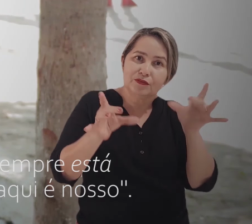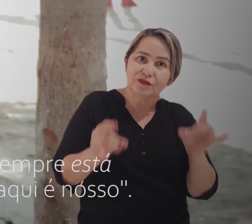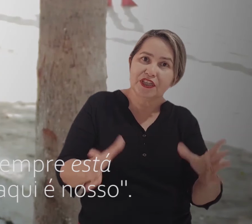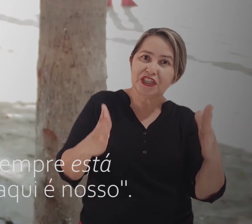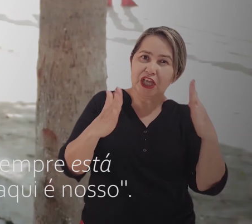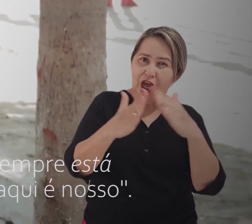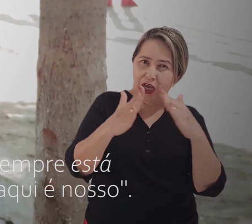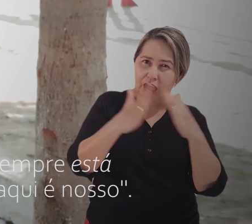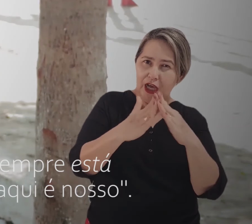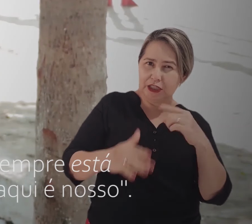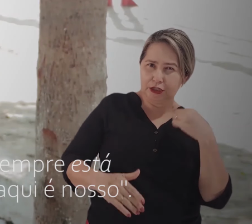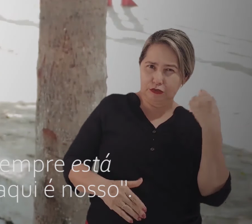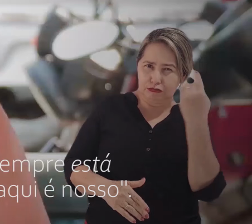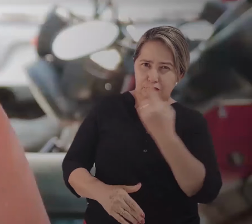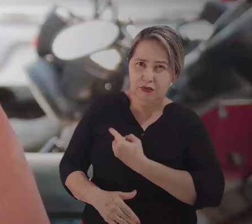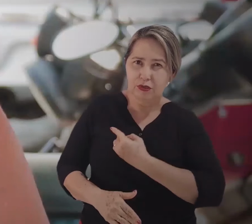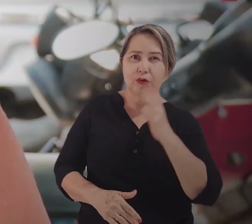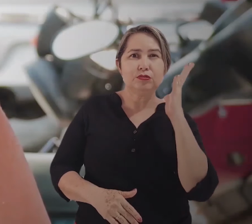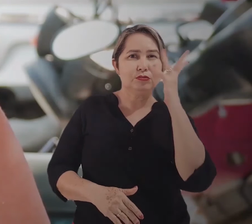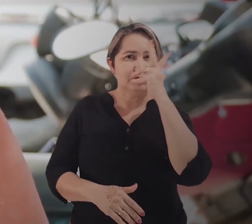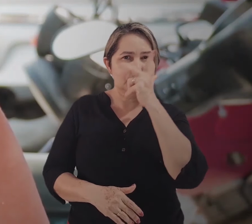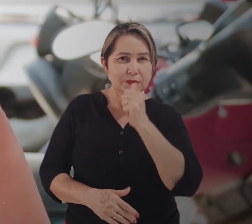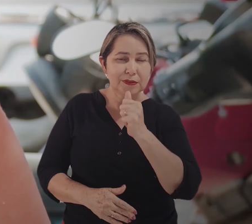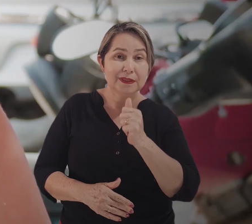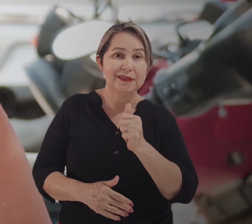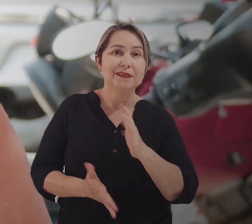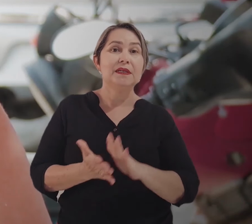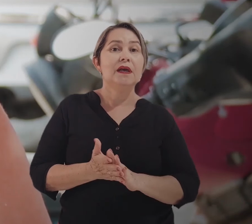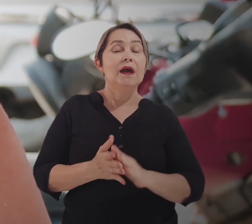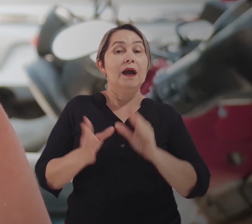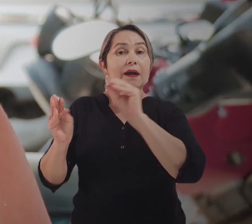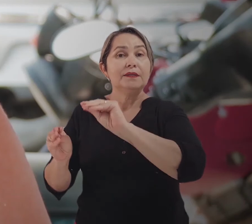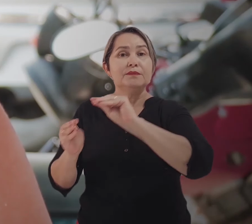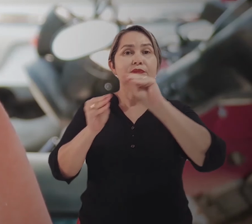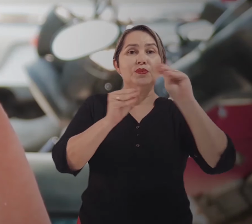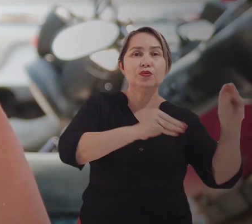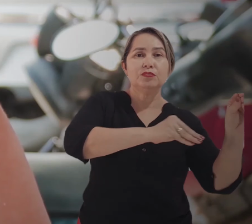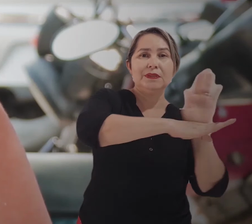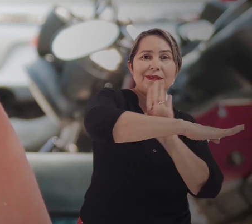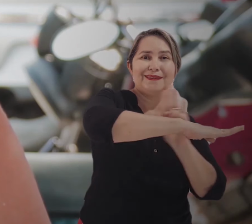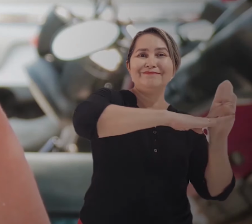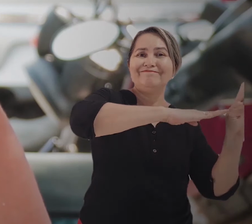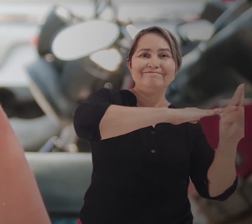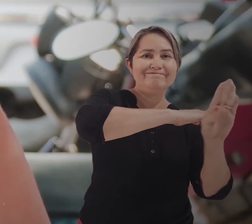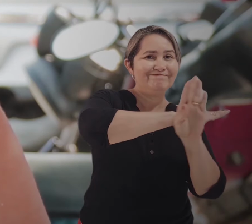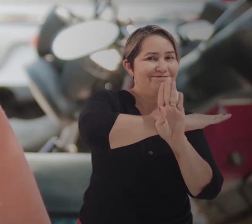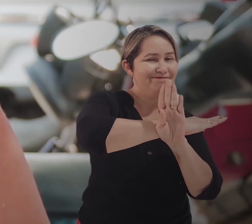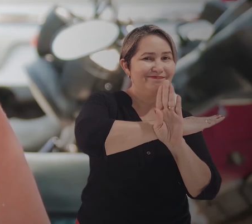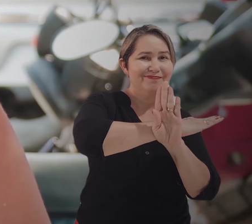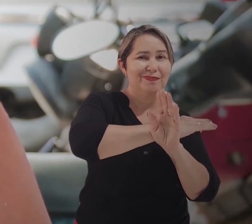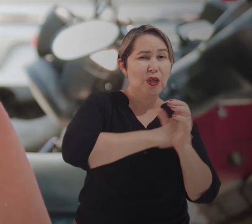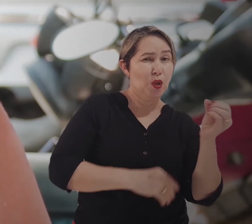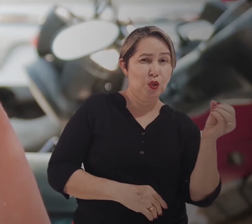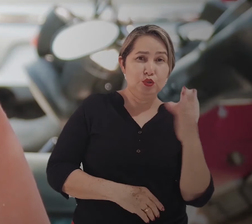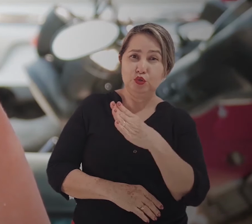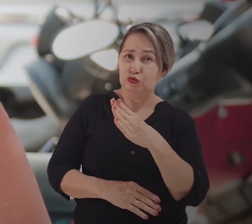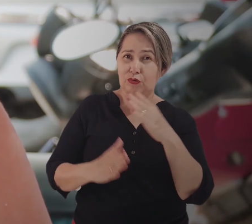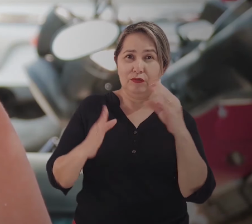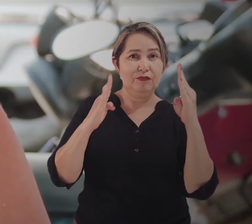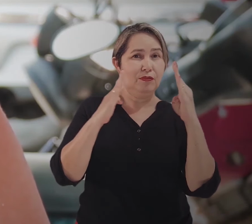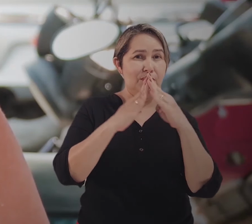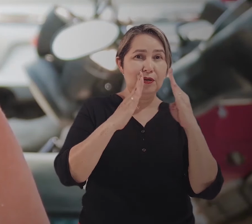que está bonito, isso aqui é nosso. É mudar para um outro bairro, mas... Não veio um outro novo morador.